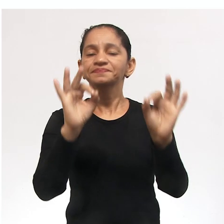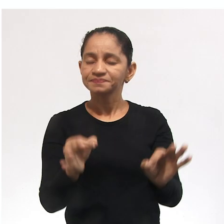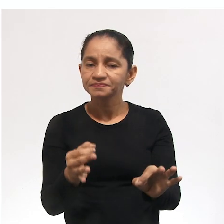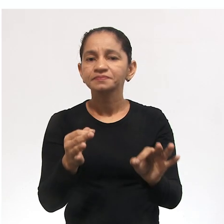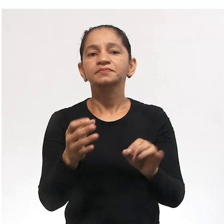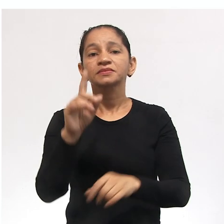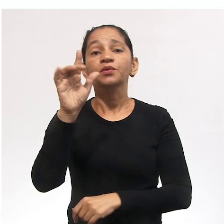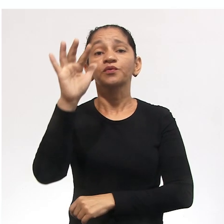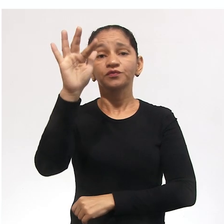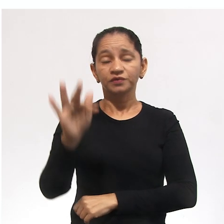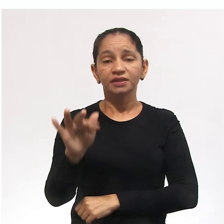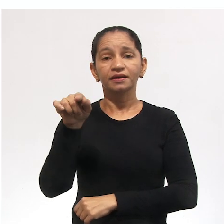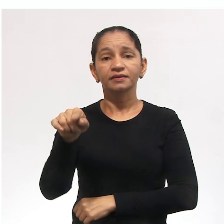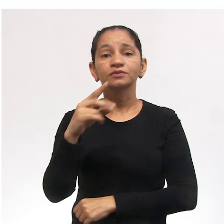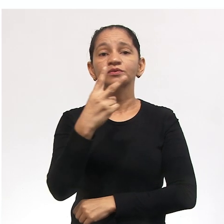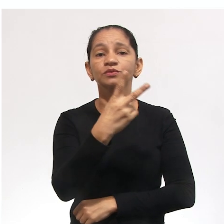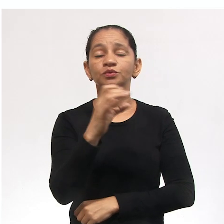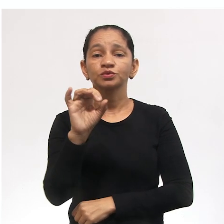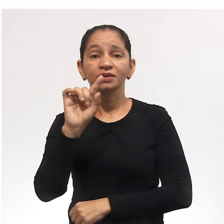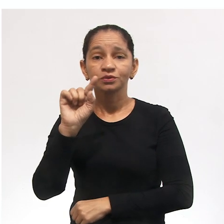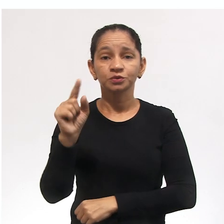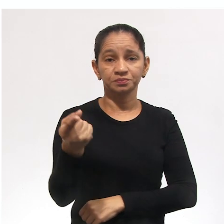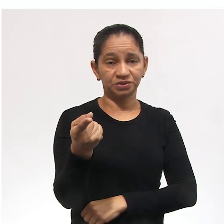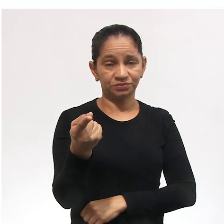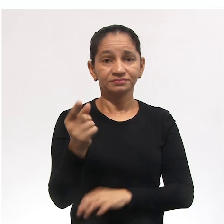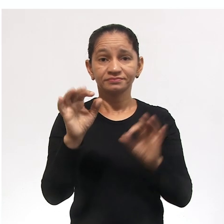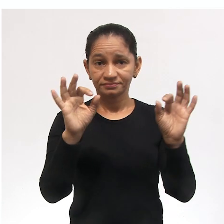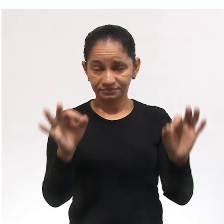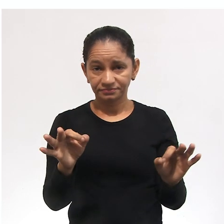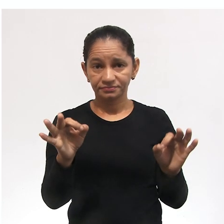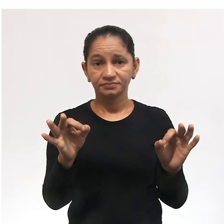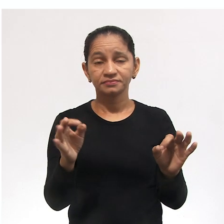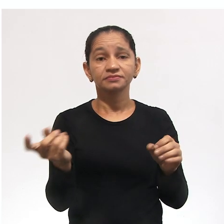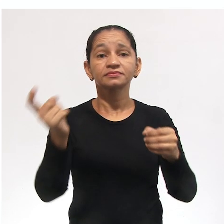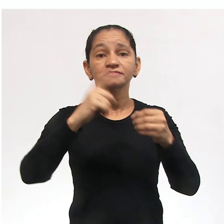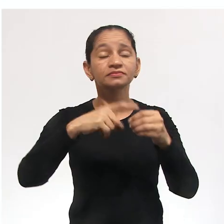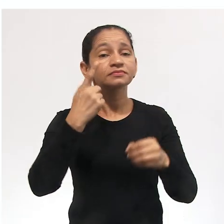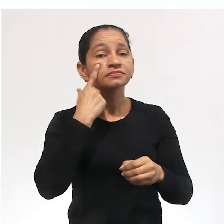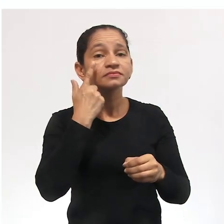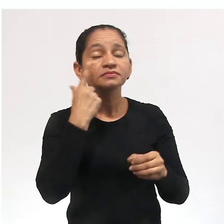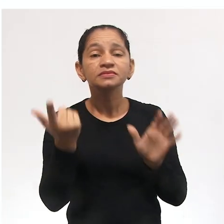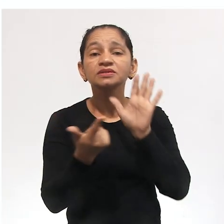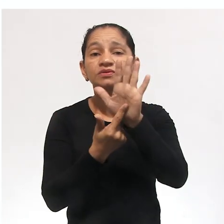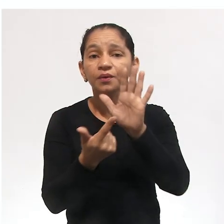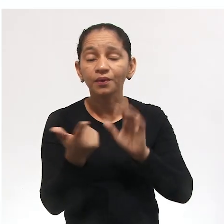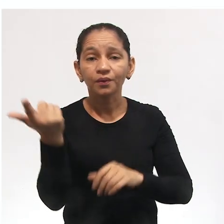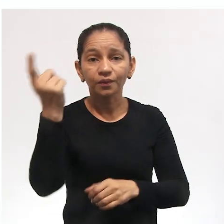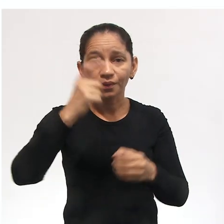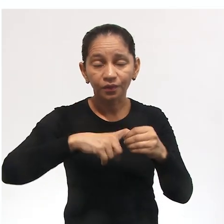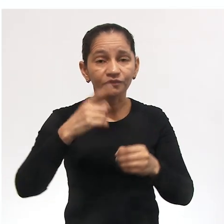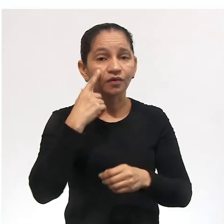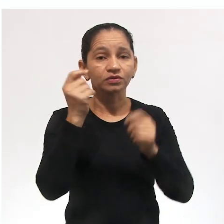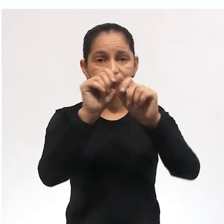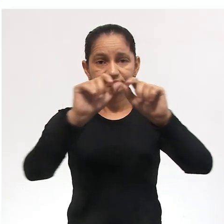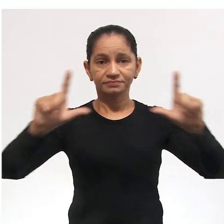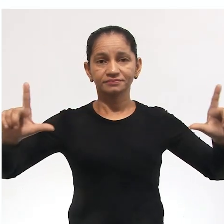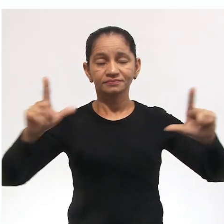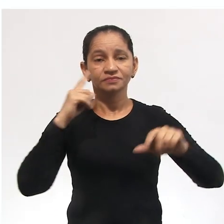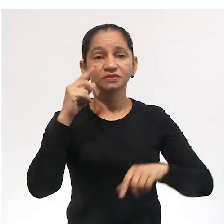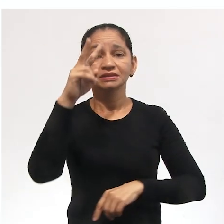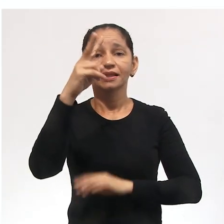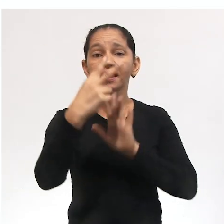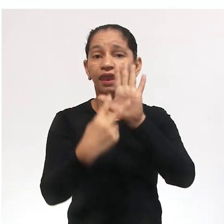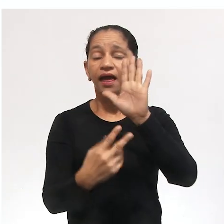em 200 mil, tá? Volto aqui para vocês olharem novamente aqui, ó, no slide anterior, ó. O